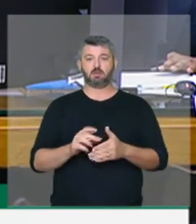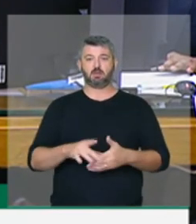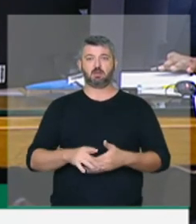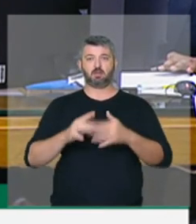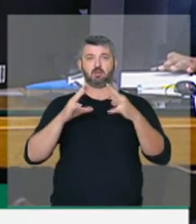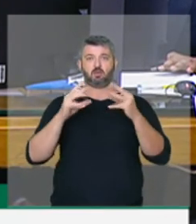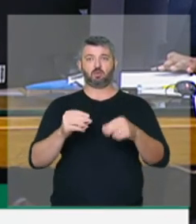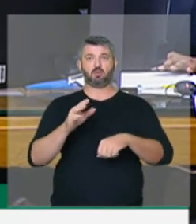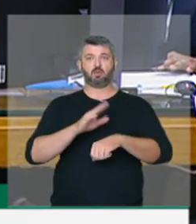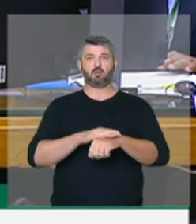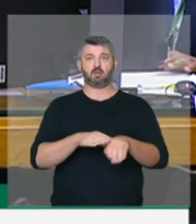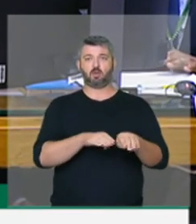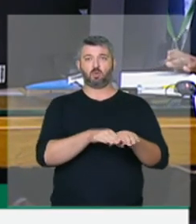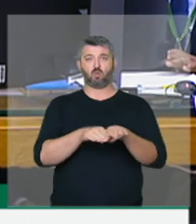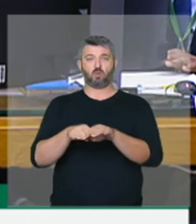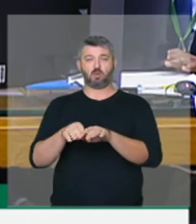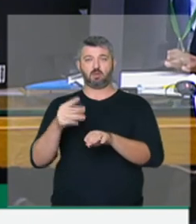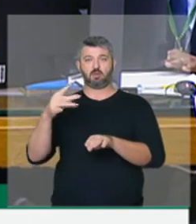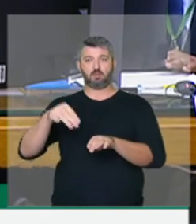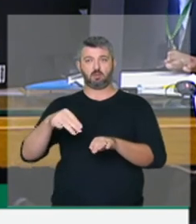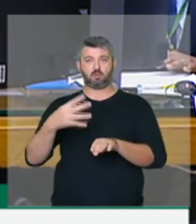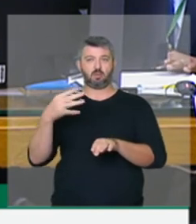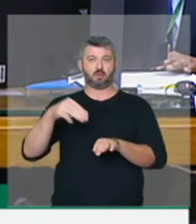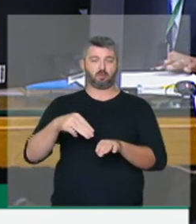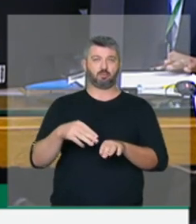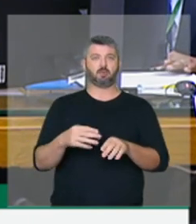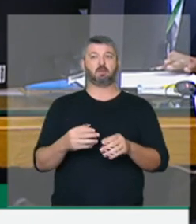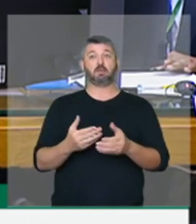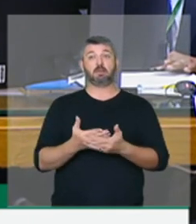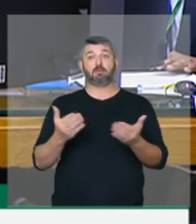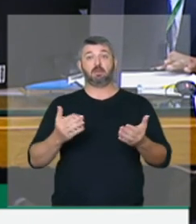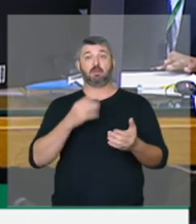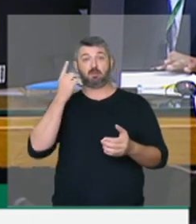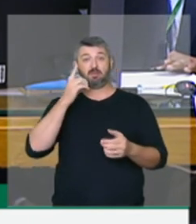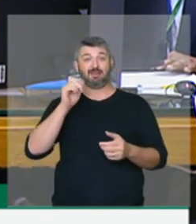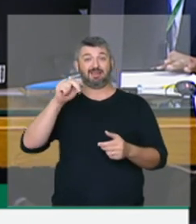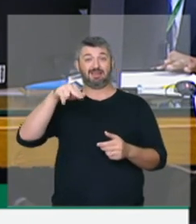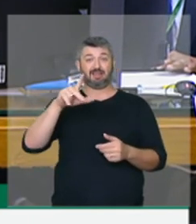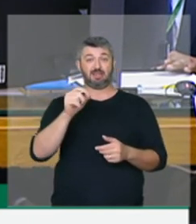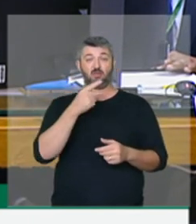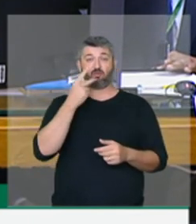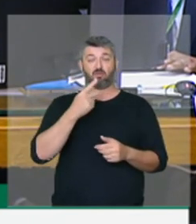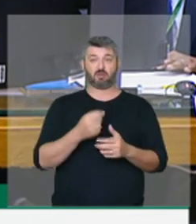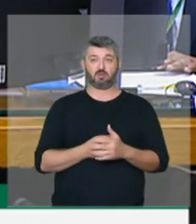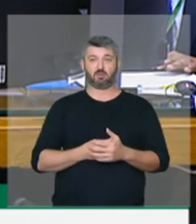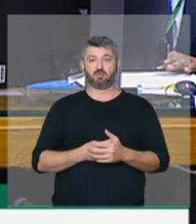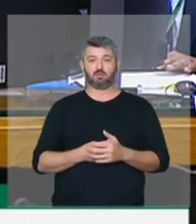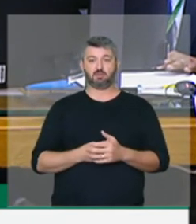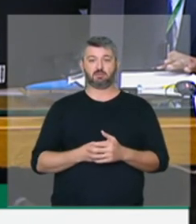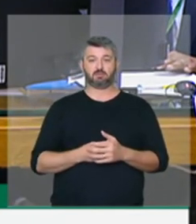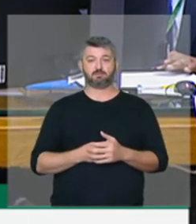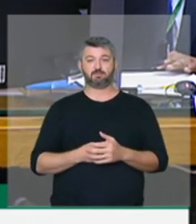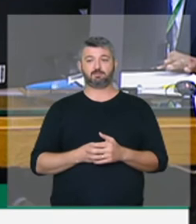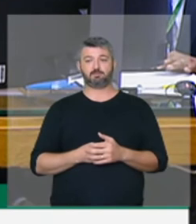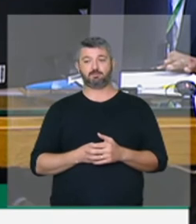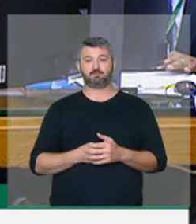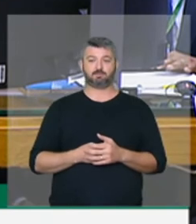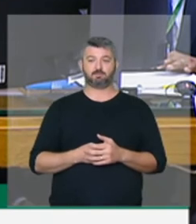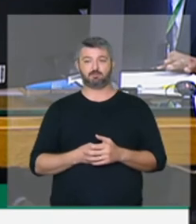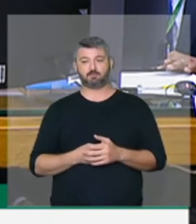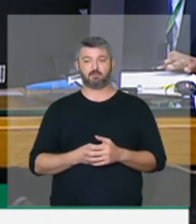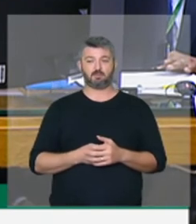falassem com tempo igual de 3 ou 4 minutos. E aí escapou a questão do deputado Danilo, mas... Presidente, vamos cumprir o